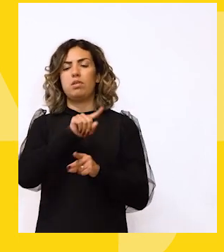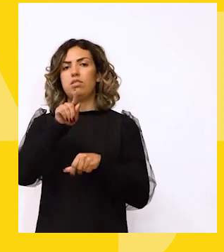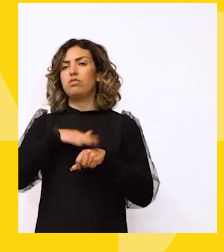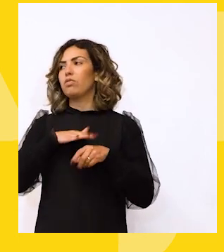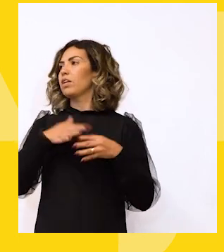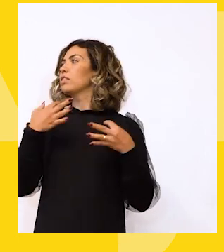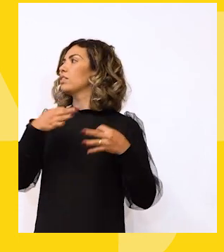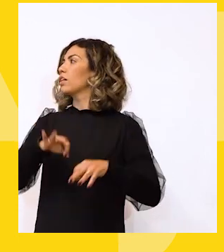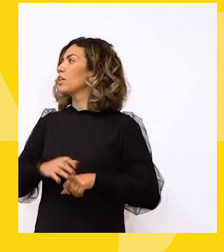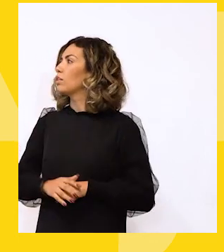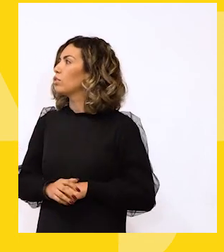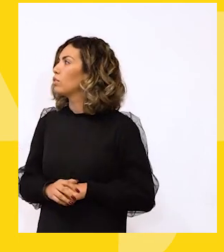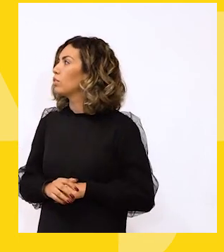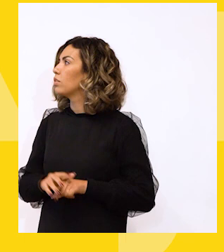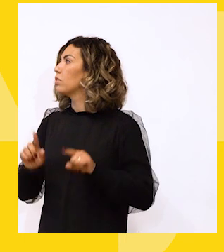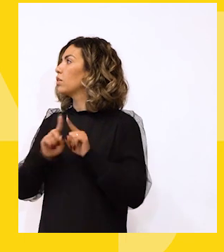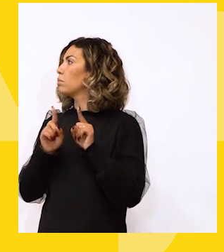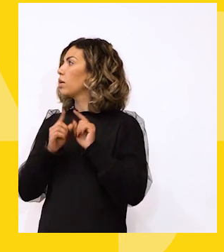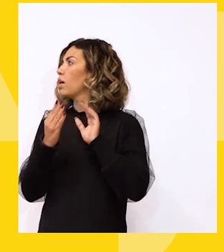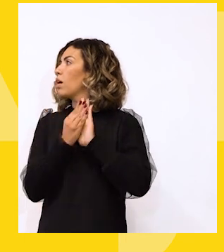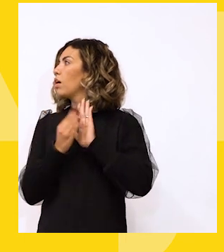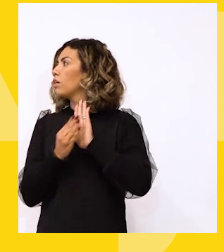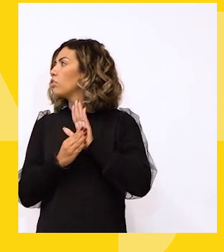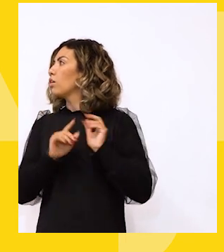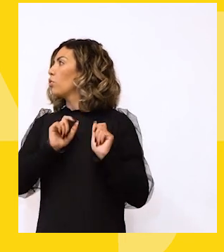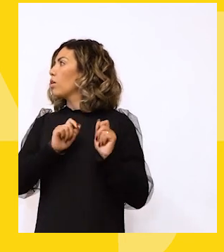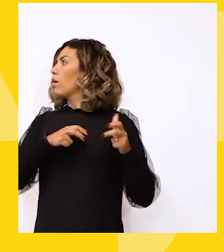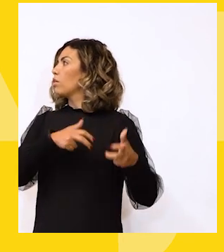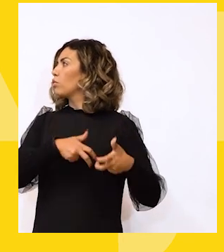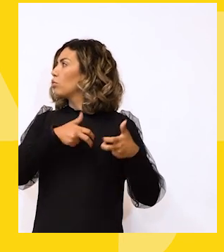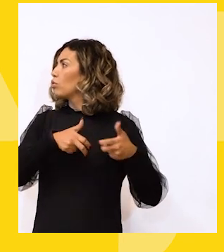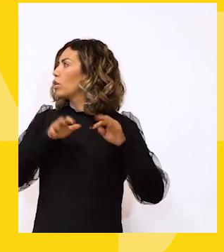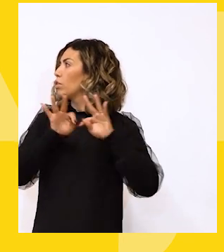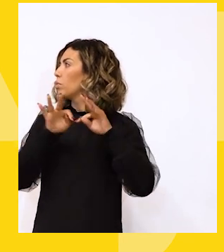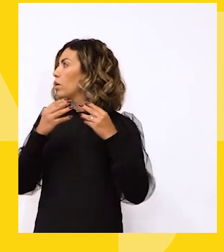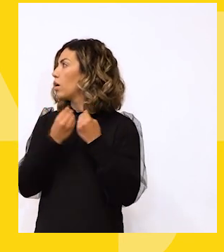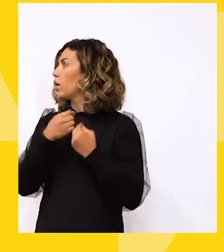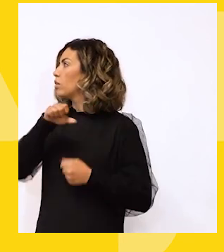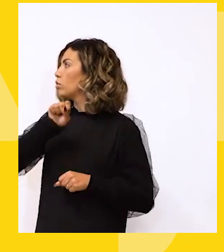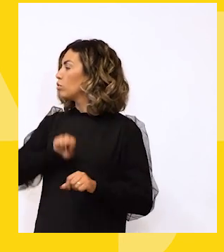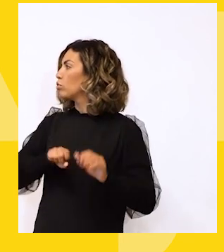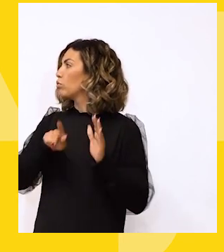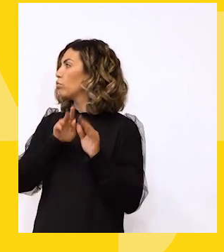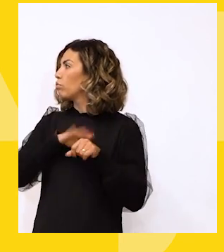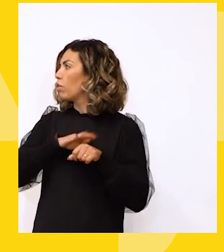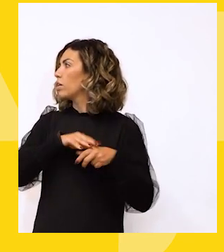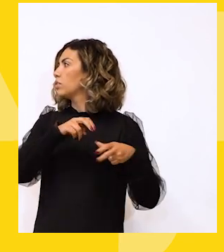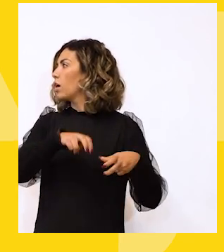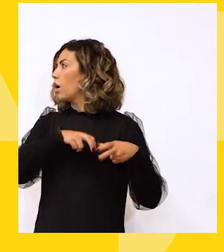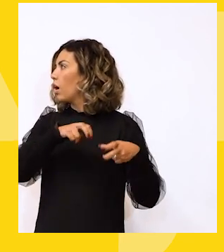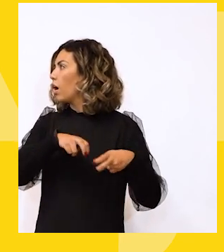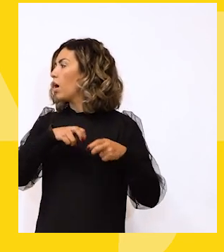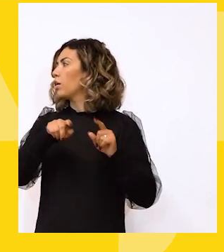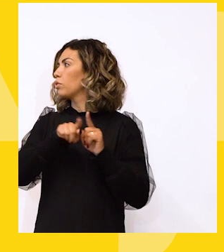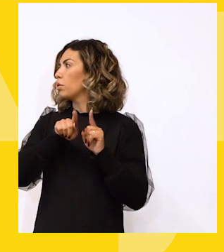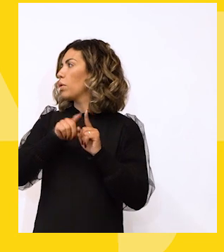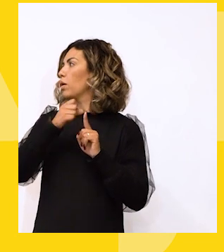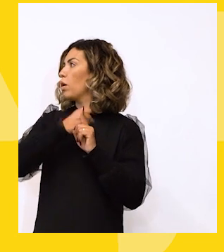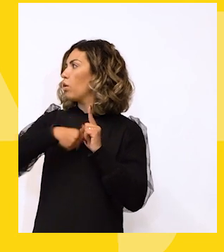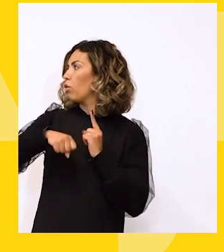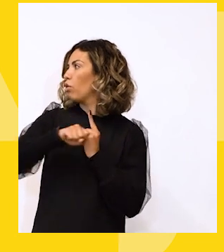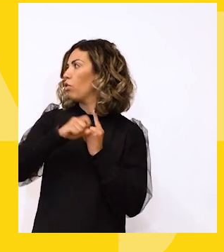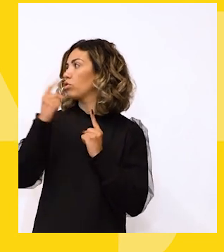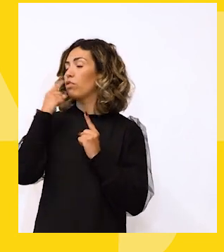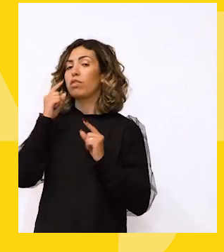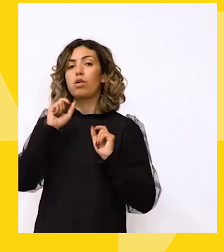certo agenda apoiadores familiares da Região Sul na transição agroecológica para o sistema de produção agrícola alternativos